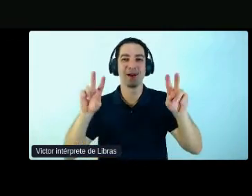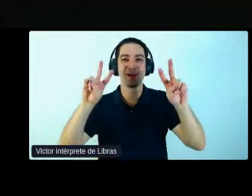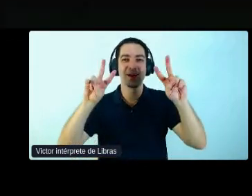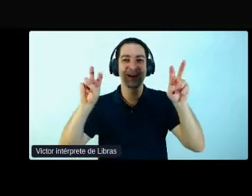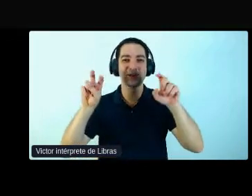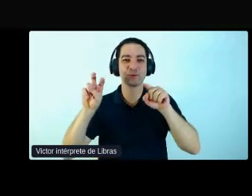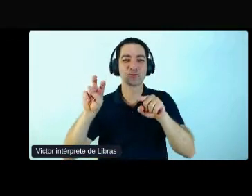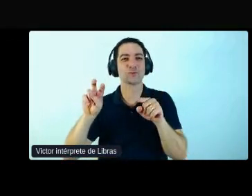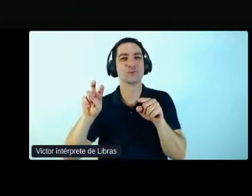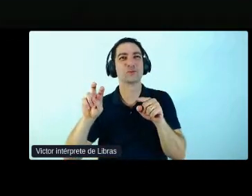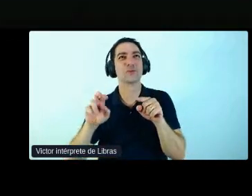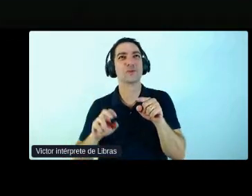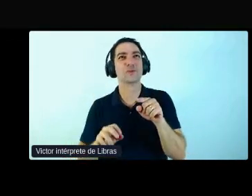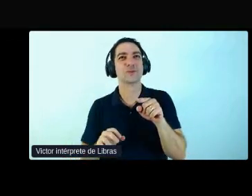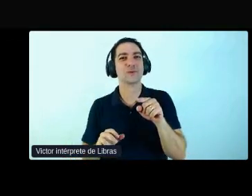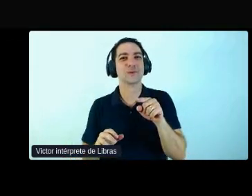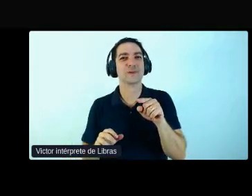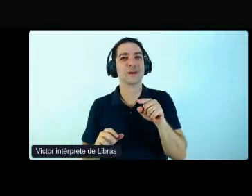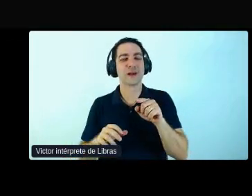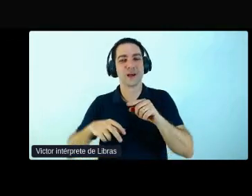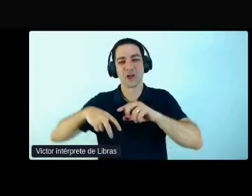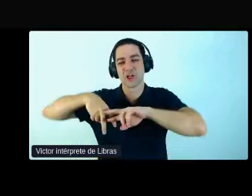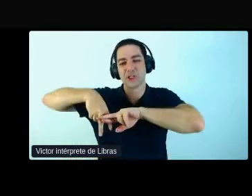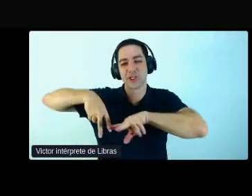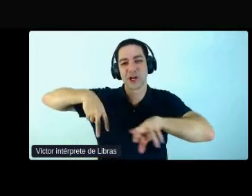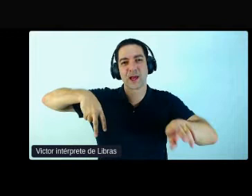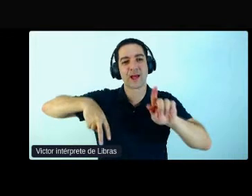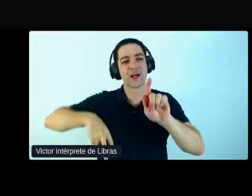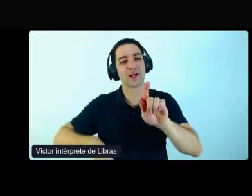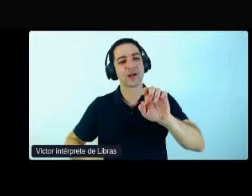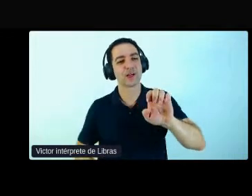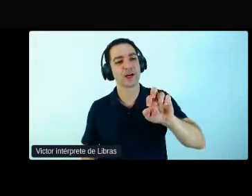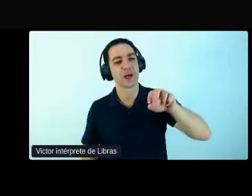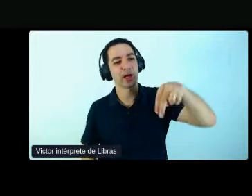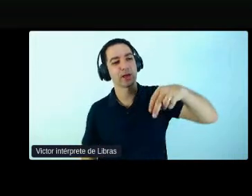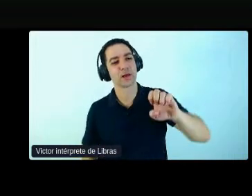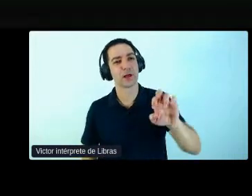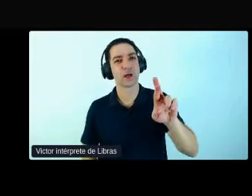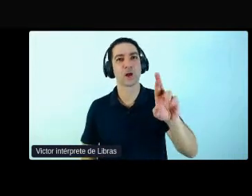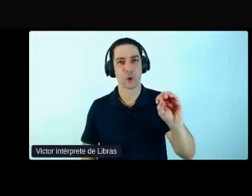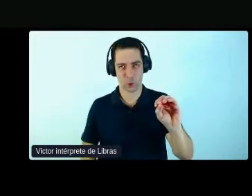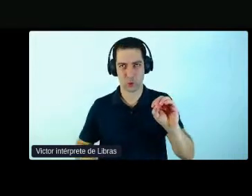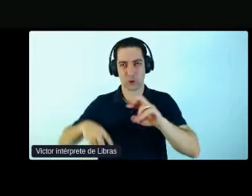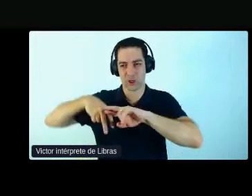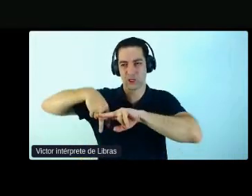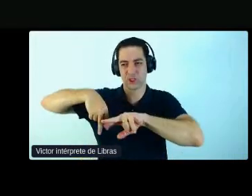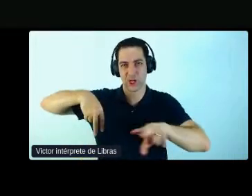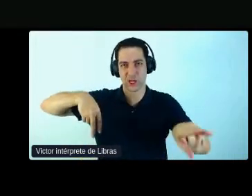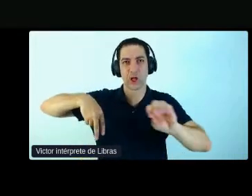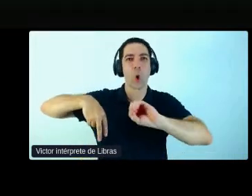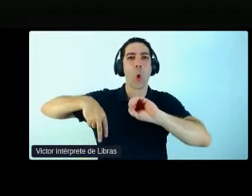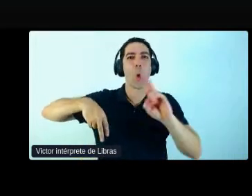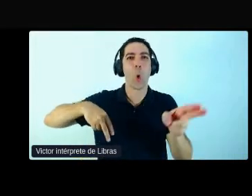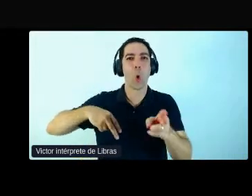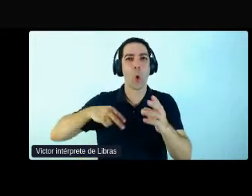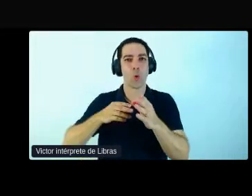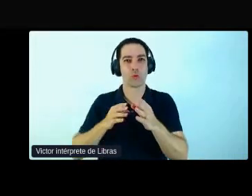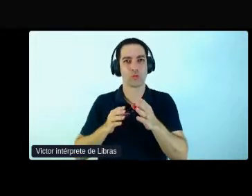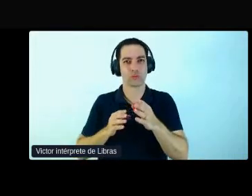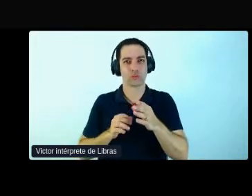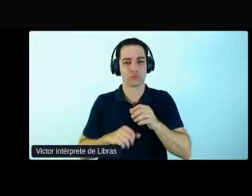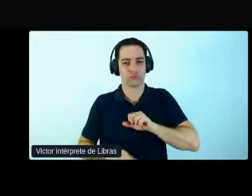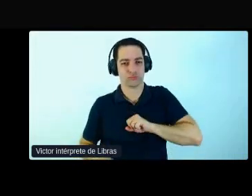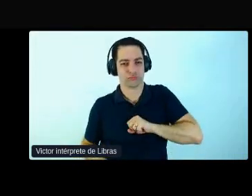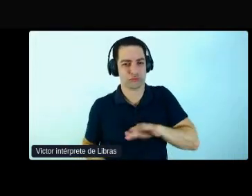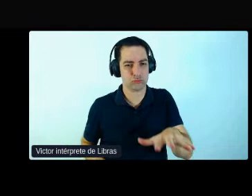de nenhuma maneira gênero da pessoa ou orientação sexual. Esses dois termos aí são completamente outro